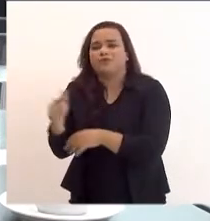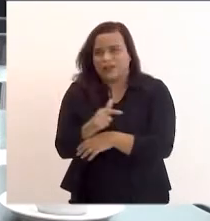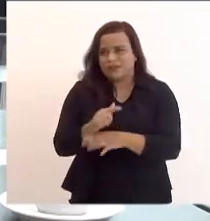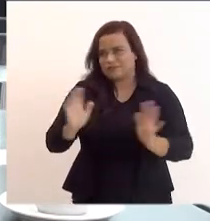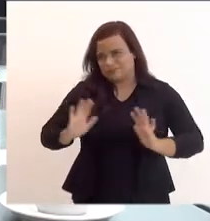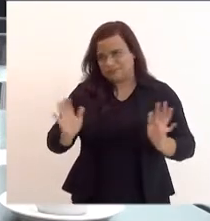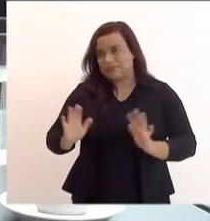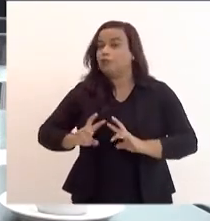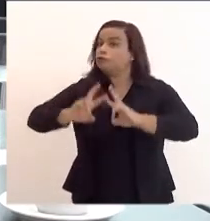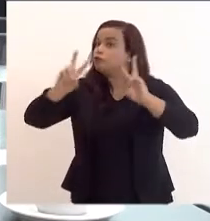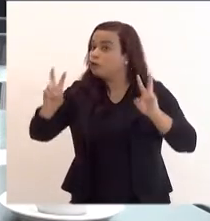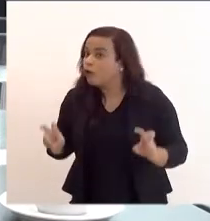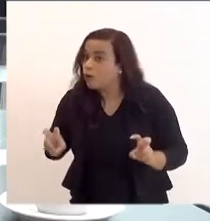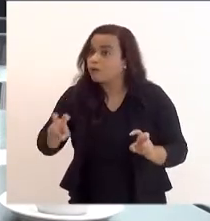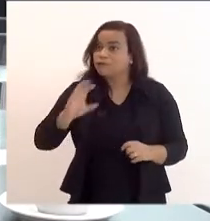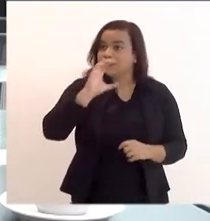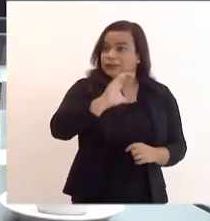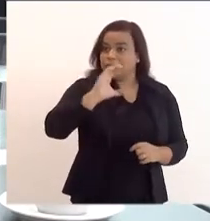à CCJ,